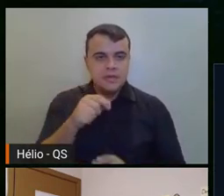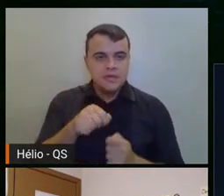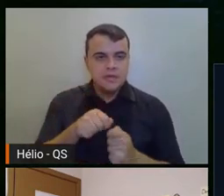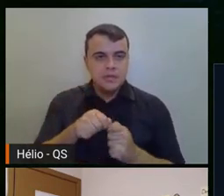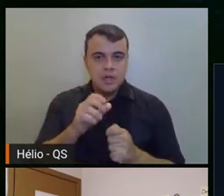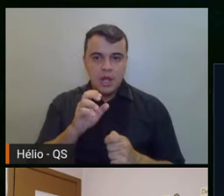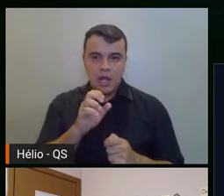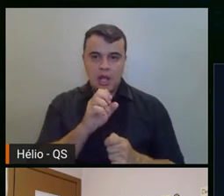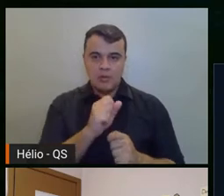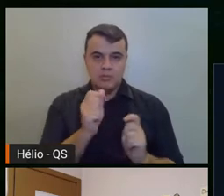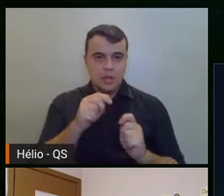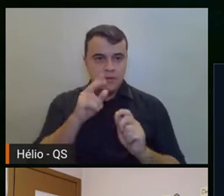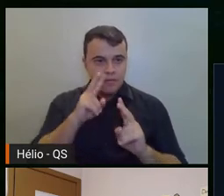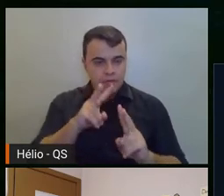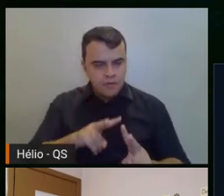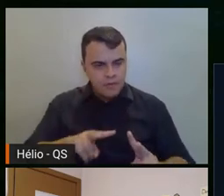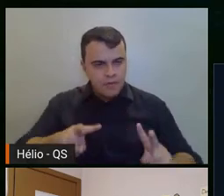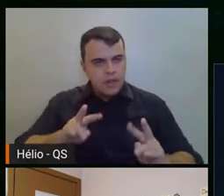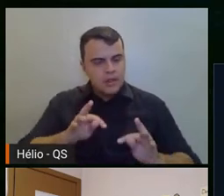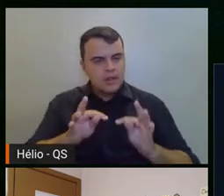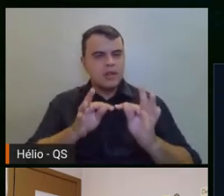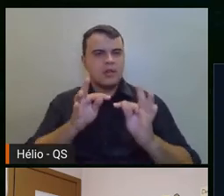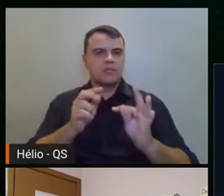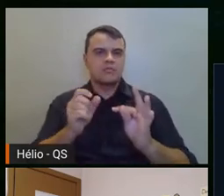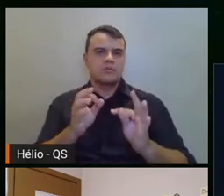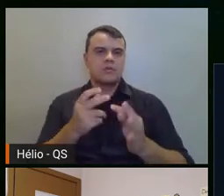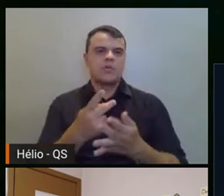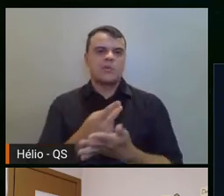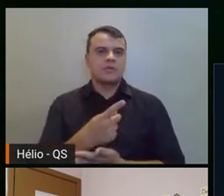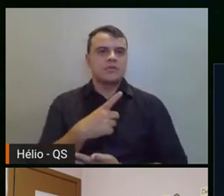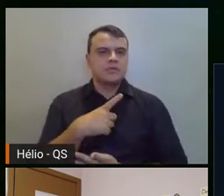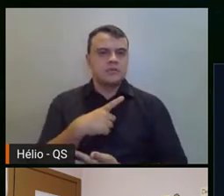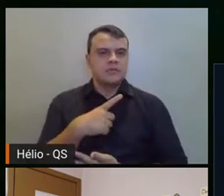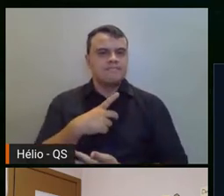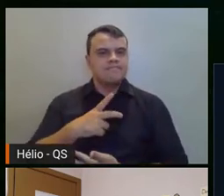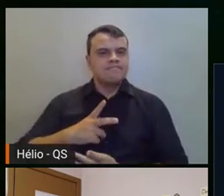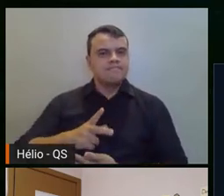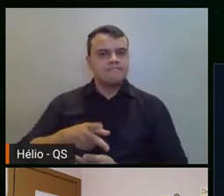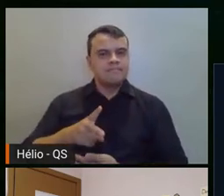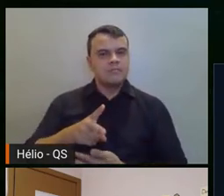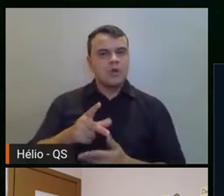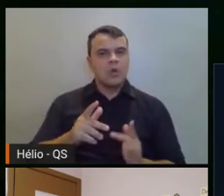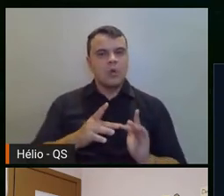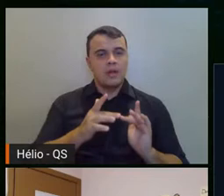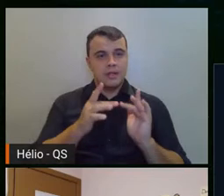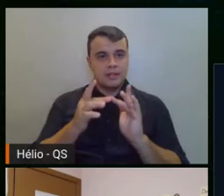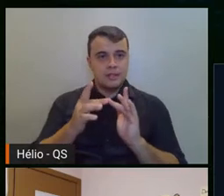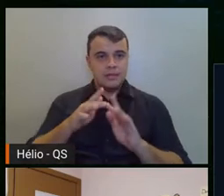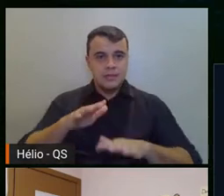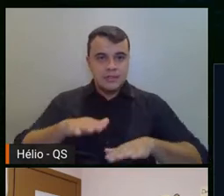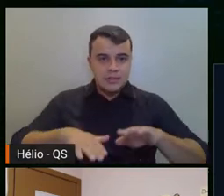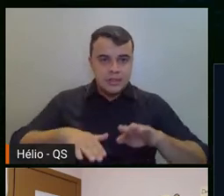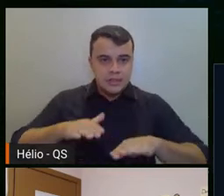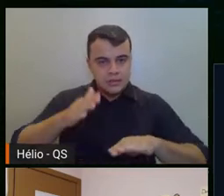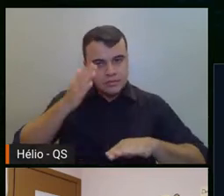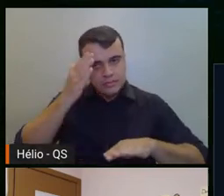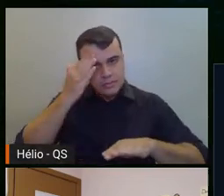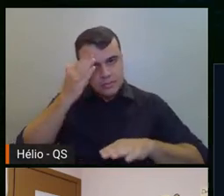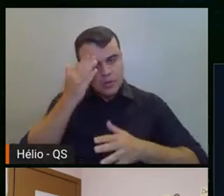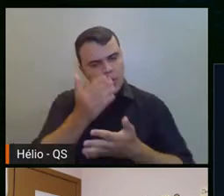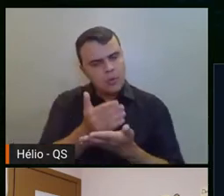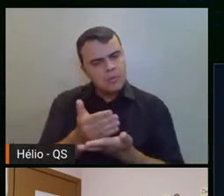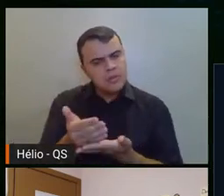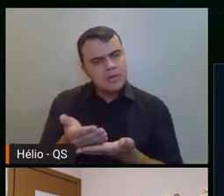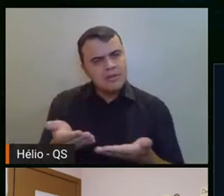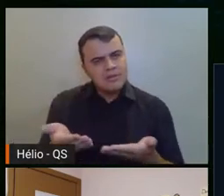jogo rápido aqui até para vocês verem como Essas tecnologias aí elas acabam né se conectando então muitas vezes eu sei que você deve estar começando